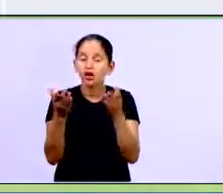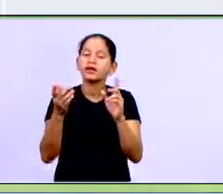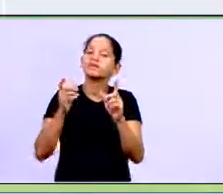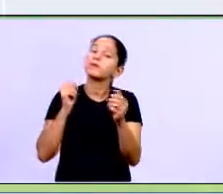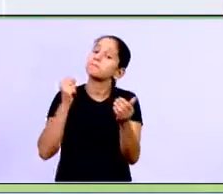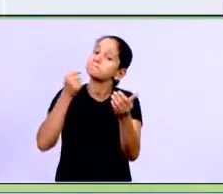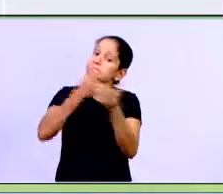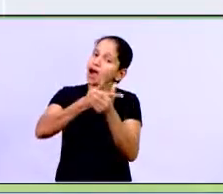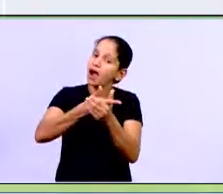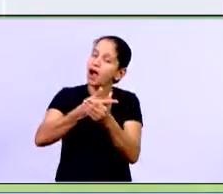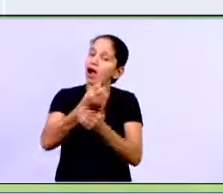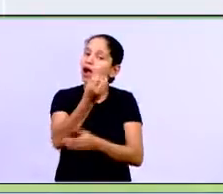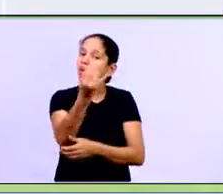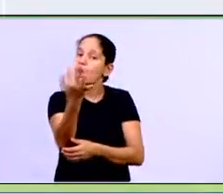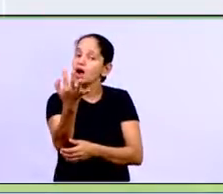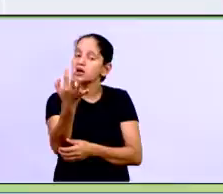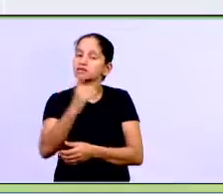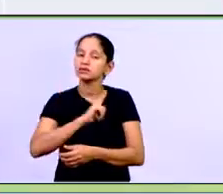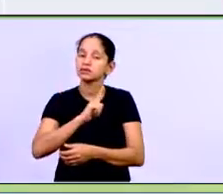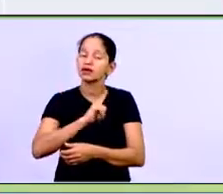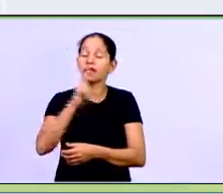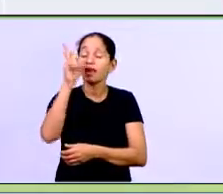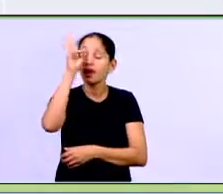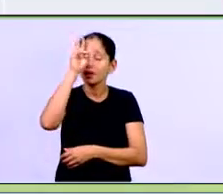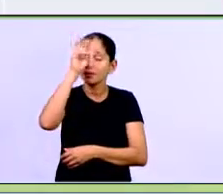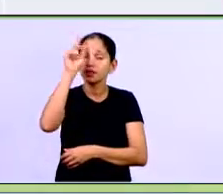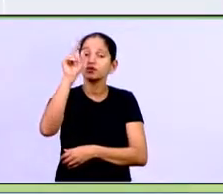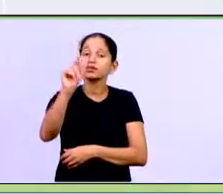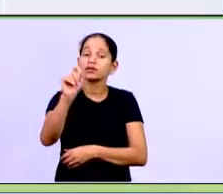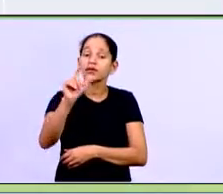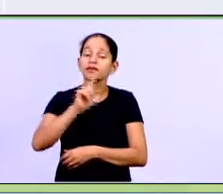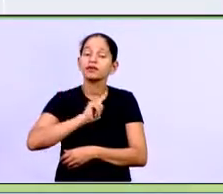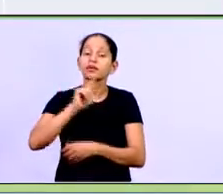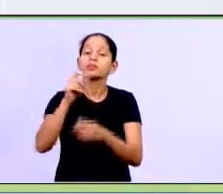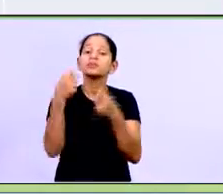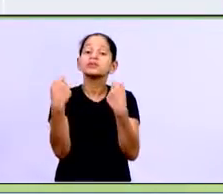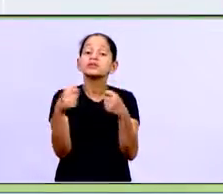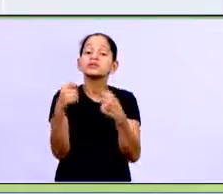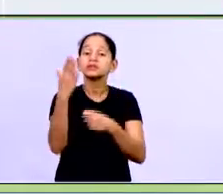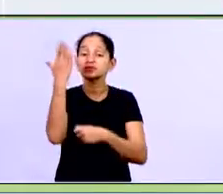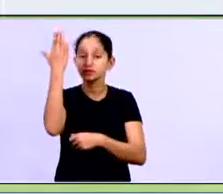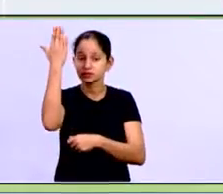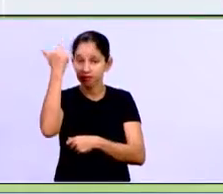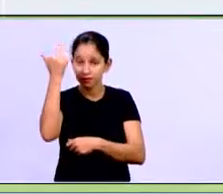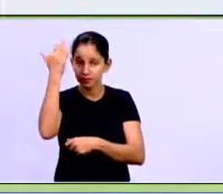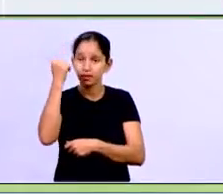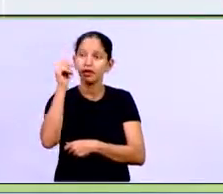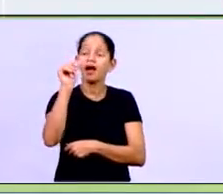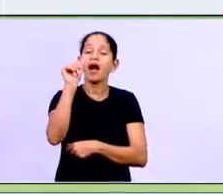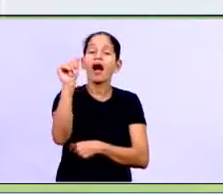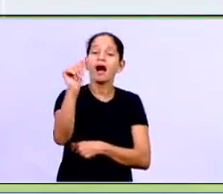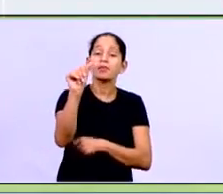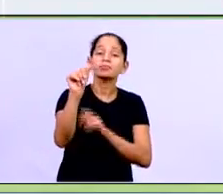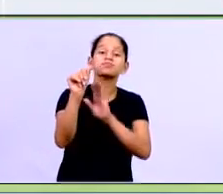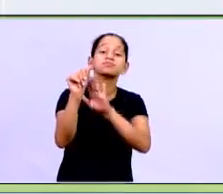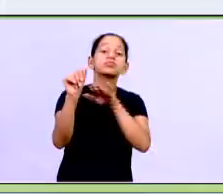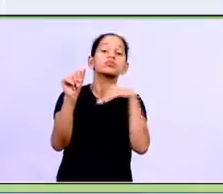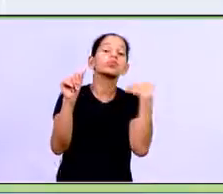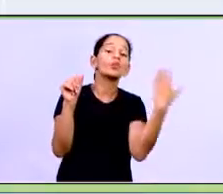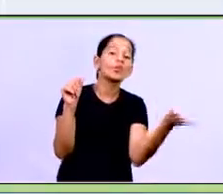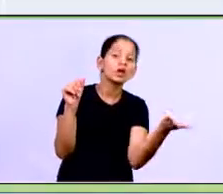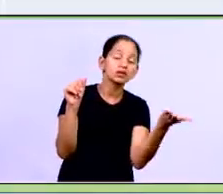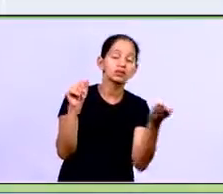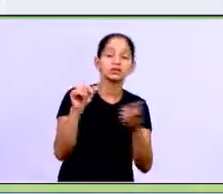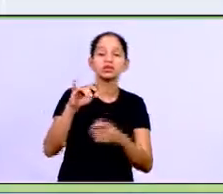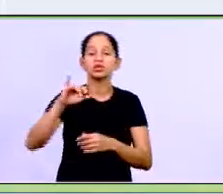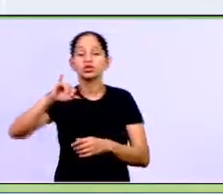primeiro pagamento. Só lembrando, na hora que eu vou fazer o pagamento aqui, eu preciso saber a amortização e preciso saber do